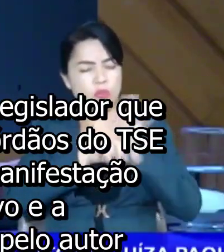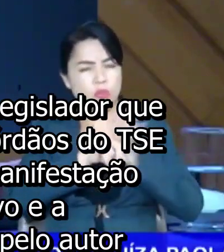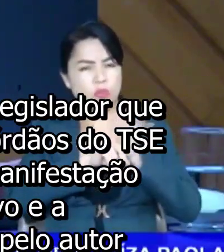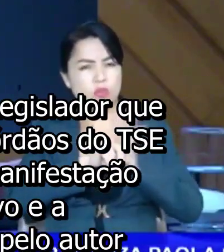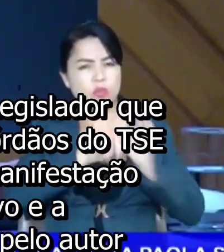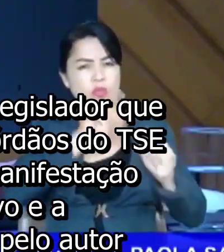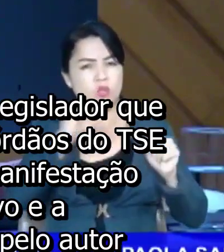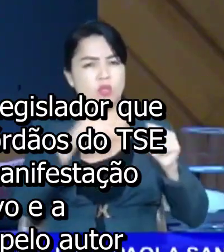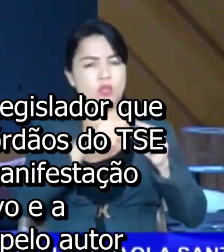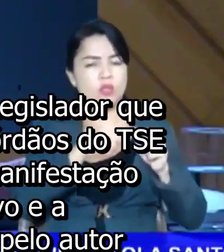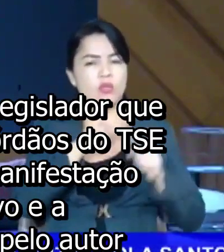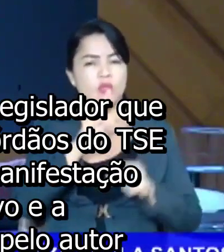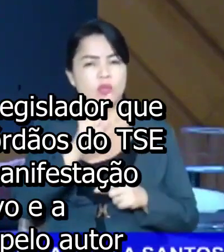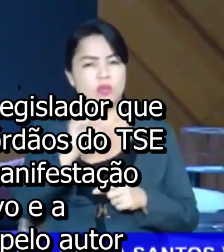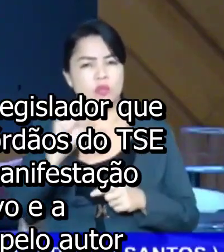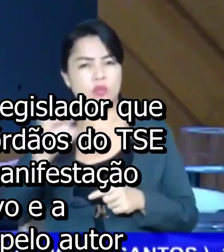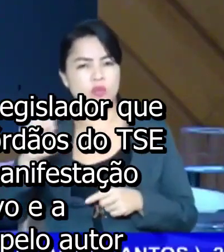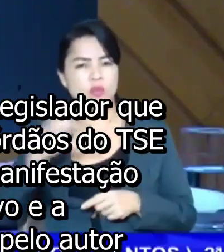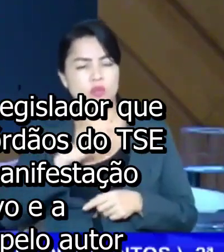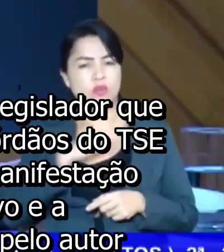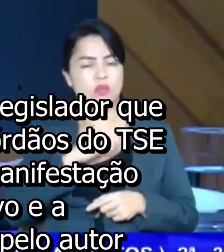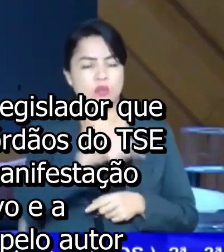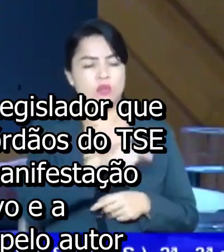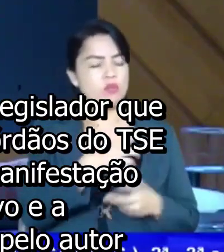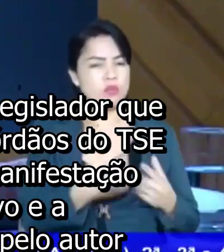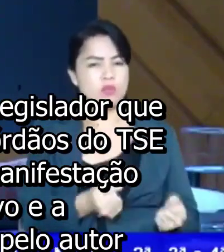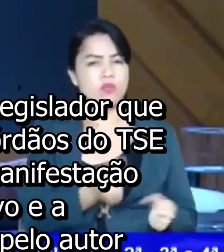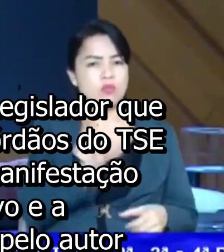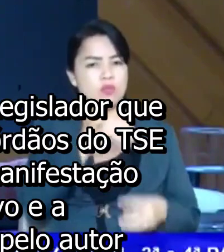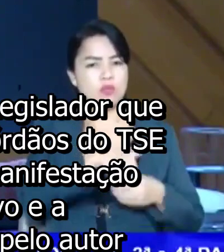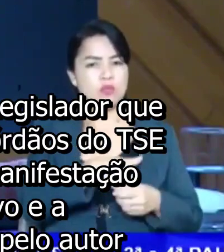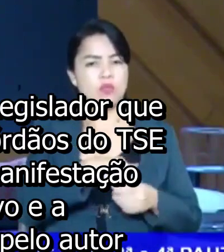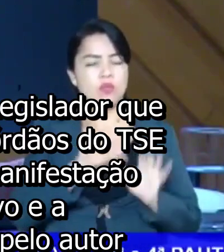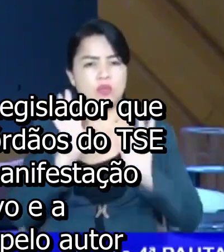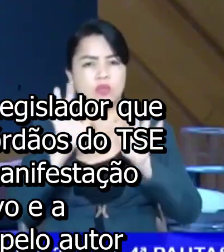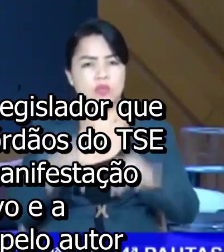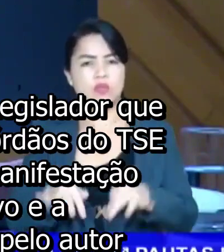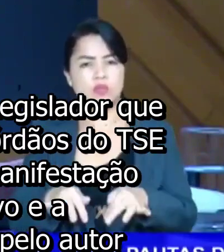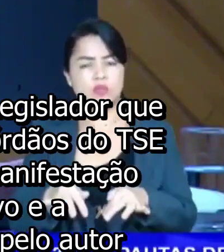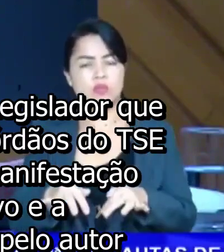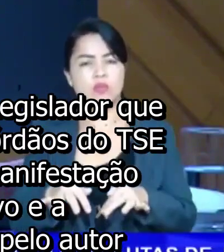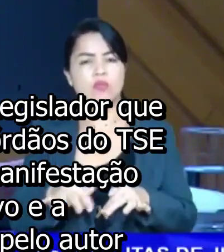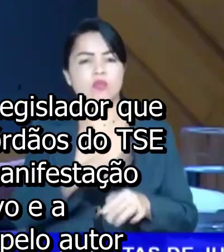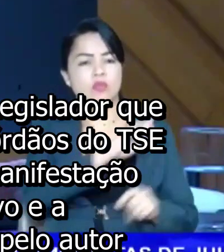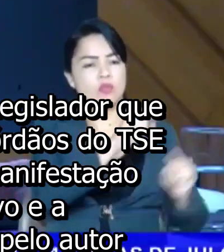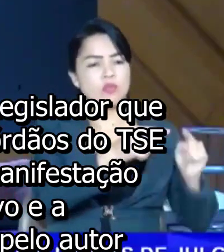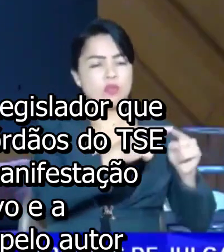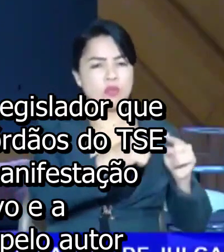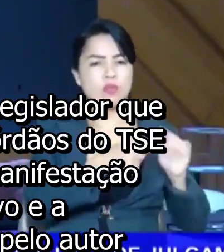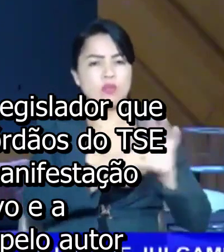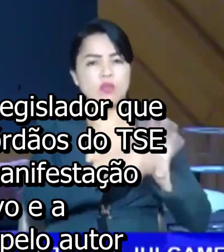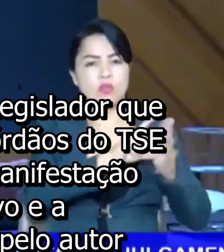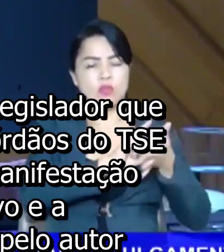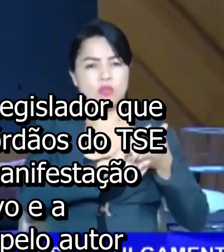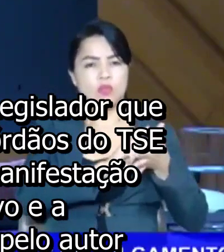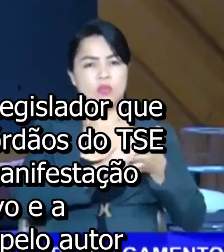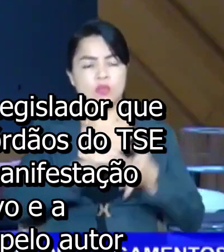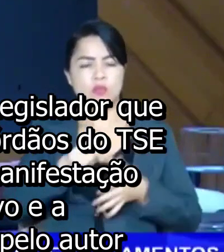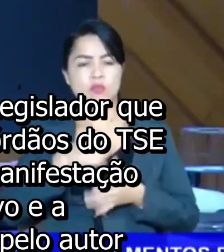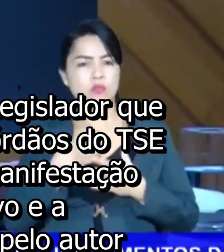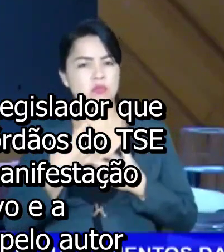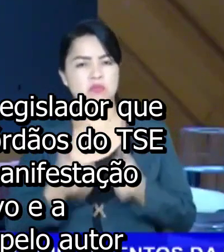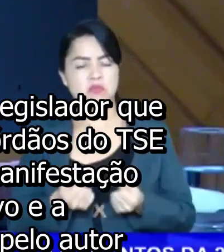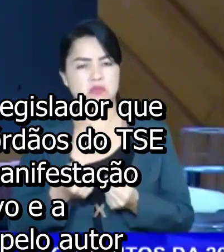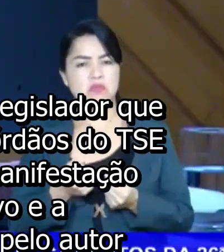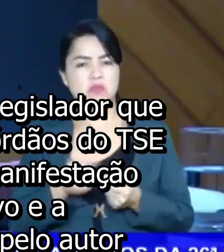acordos do TSE que versam sobre inelegibilidade. Por fim, reiterou a manifestação anterior e pugnou pelo não provimento do agravo